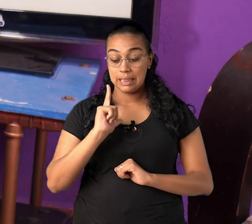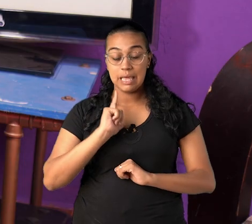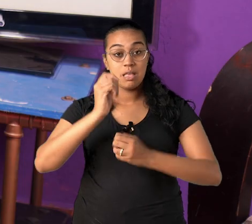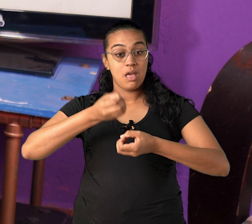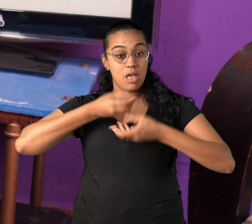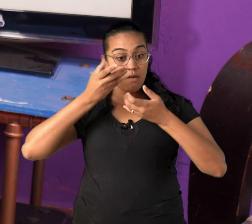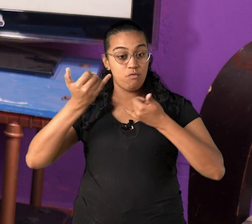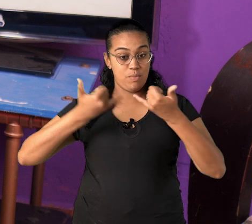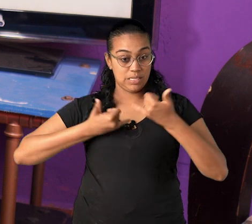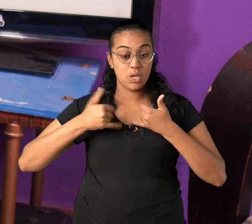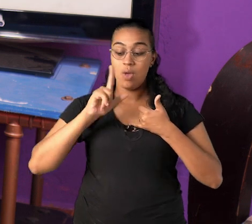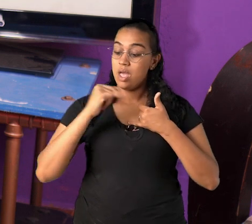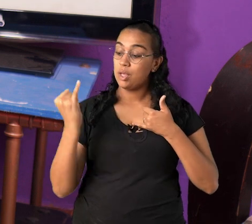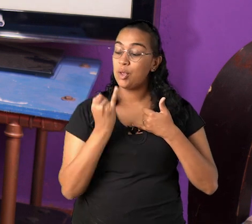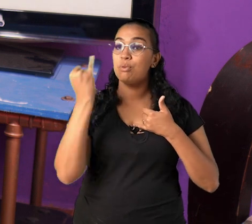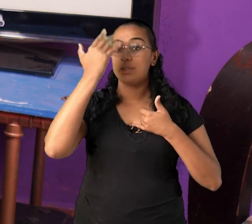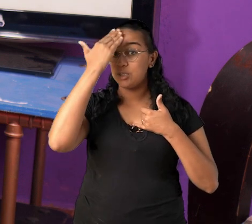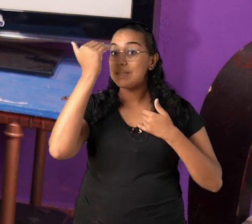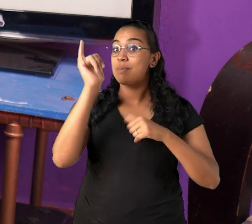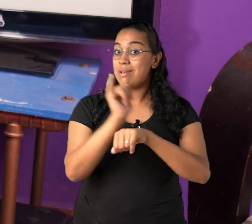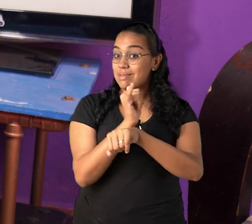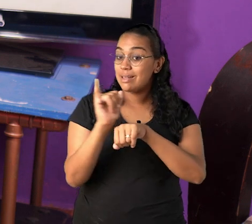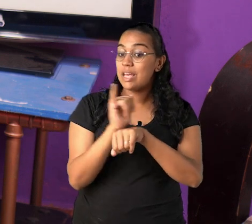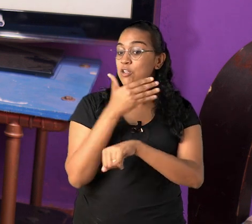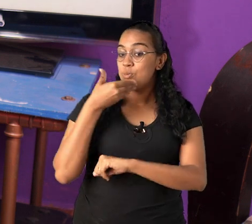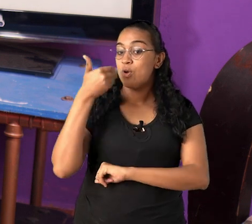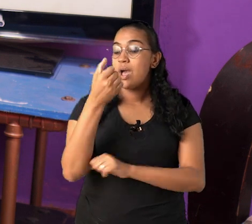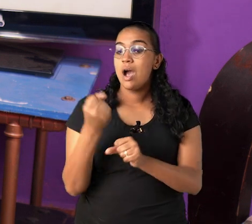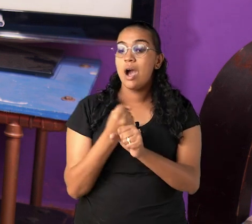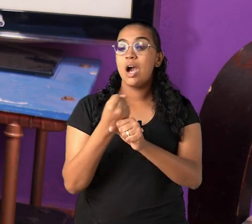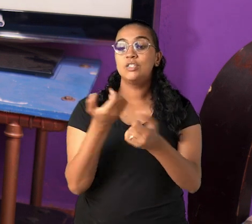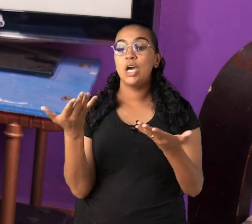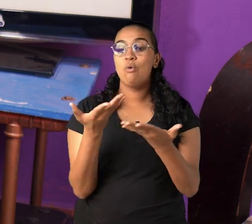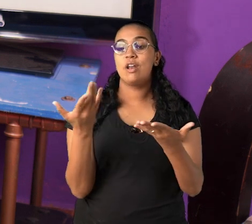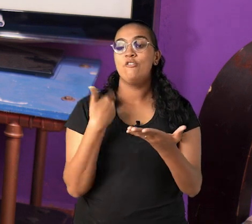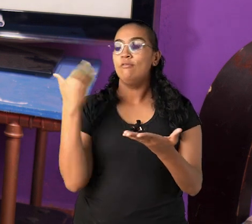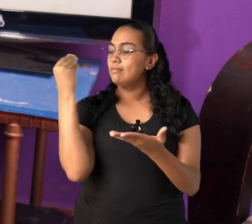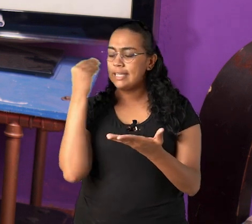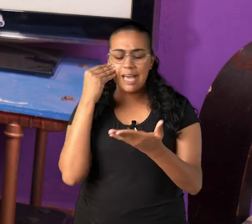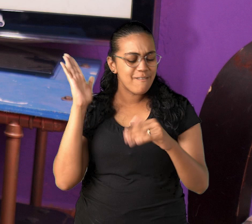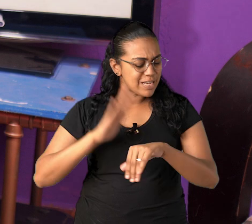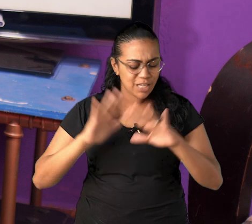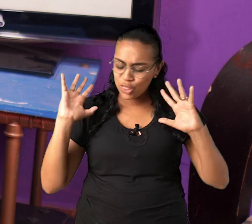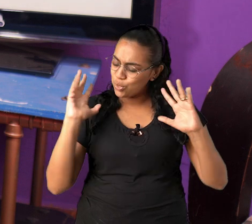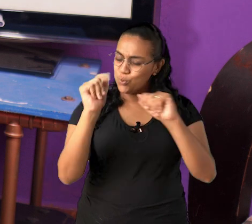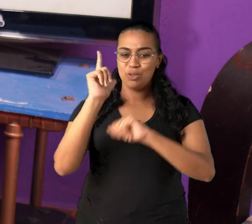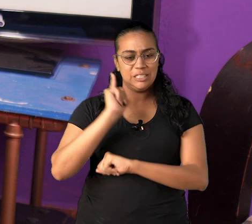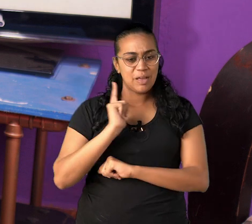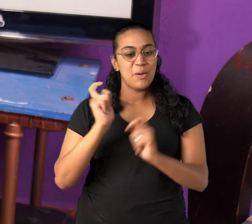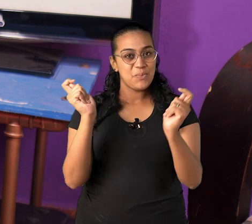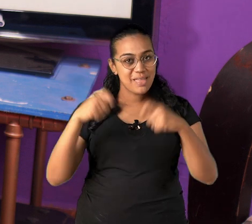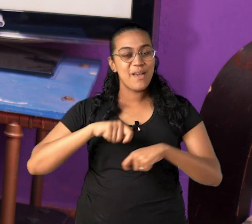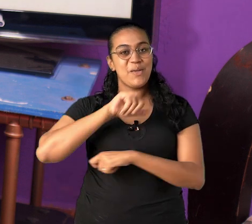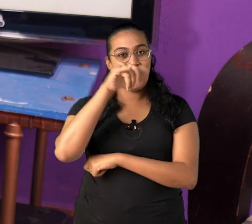ter esses dados como uma base para poder bolar, assim, uma estratégia, né, de melhoria. Esse ano foi o ano que a gente falou, mano, a gente vai se jogar em tudo que aparecer